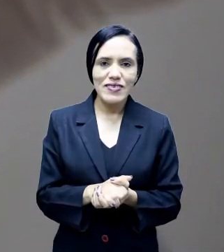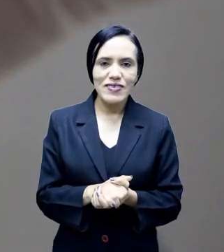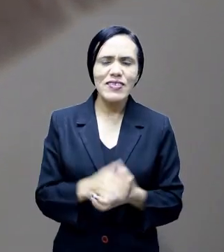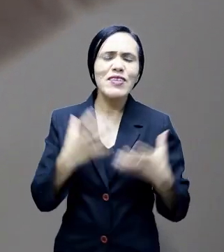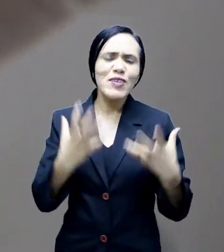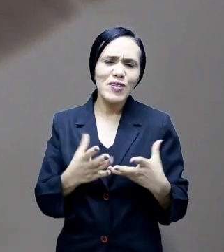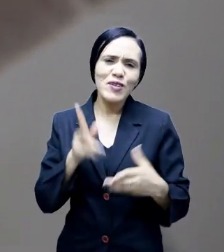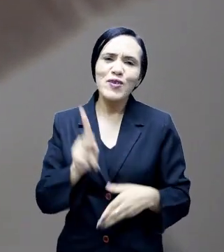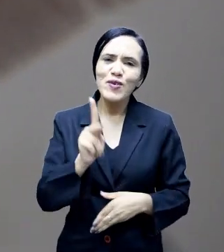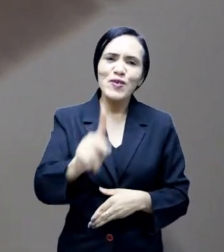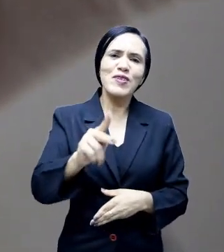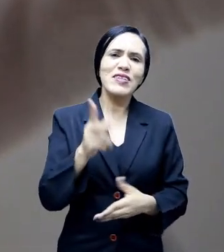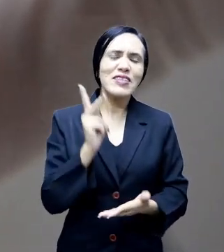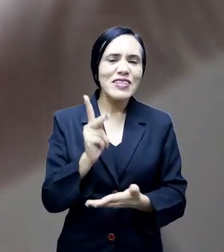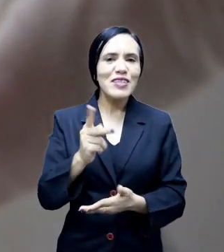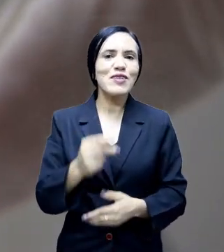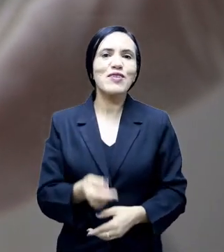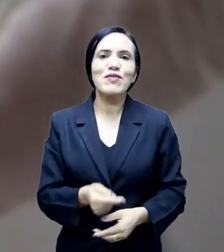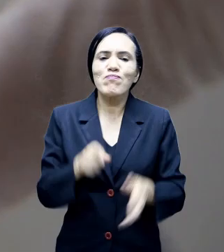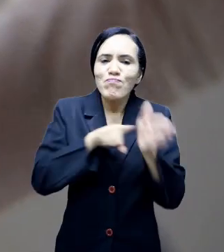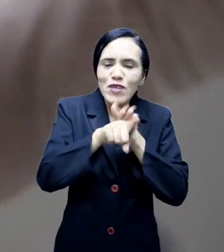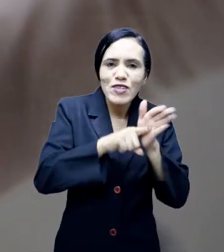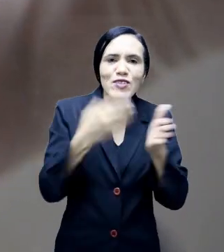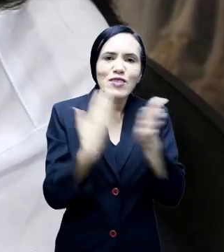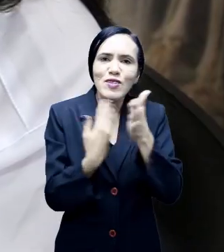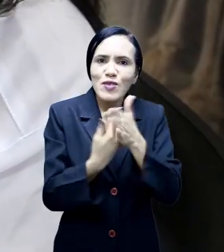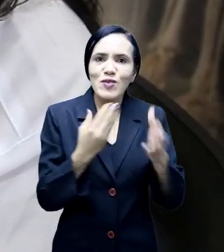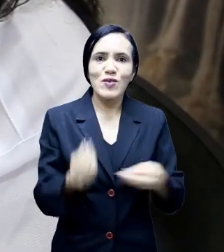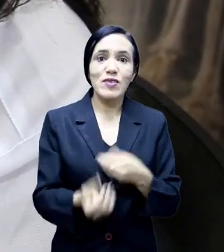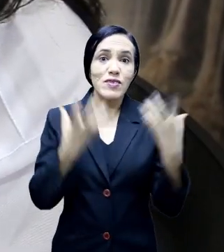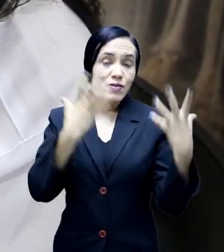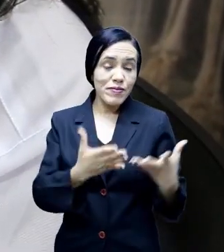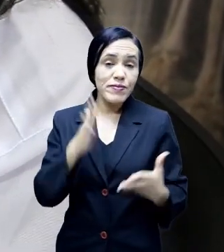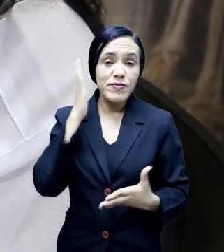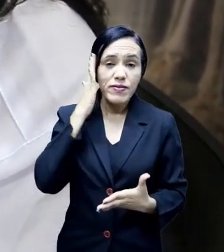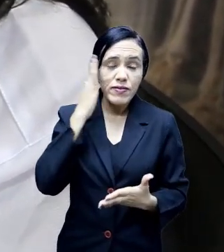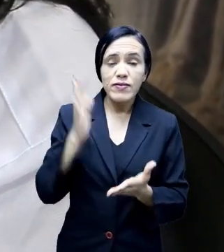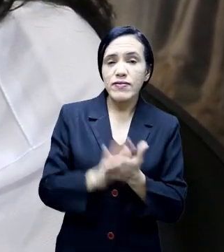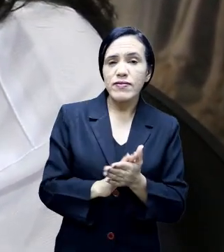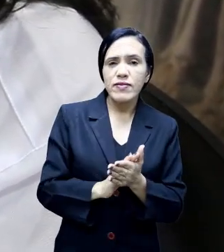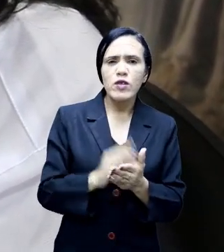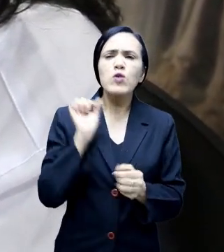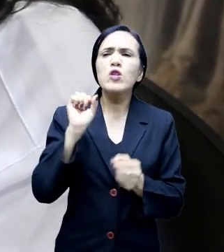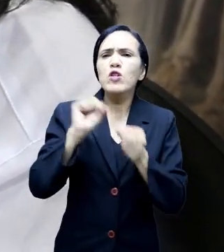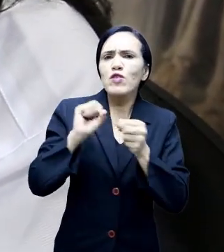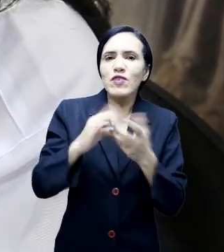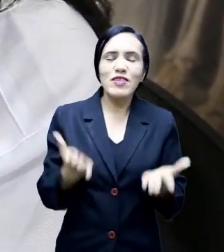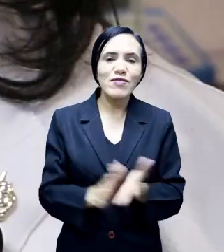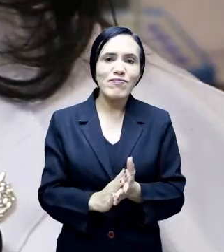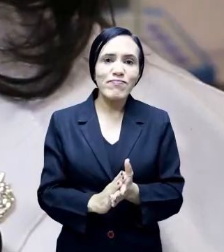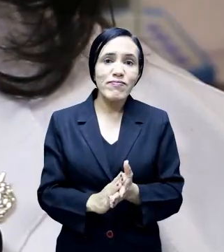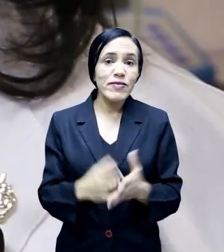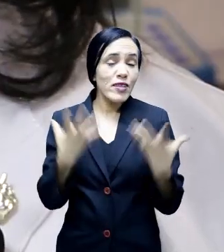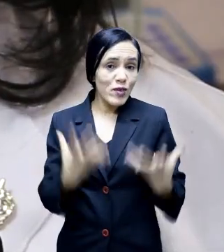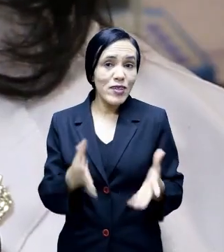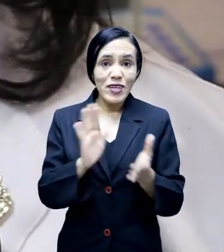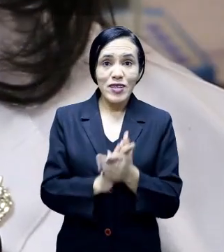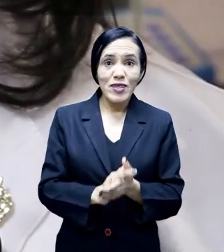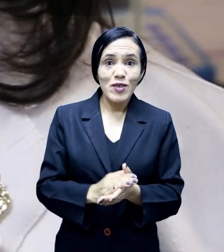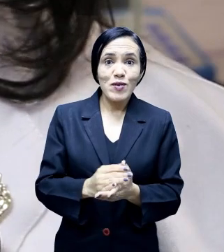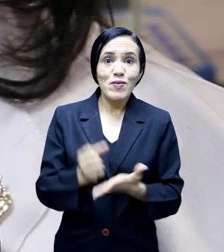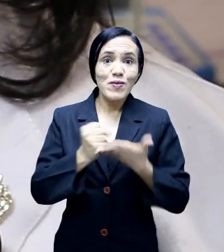Eu quero continuar estudando, quero continuar pesquisando, quero entender mais o que eu estou fazendo. É isso realmente que eu tenho que fazer, essa